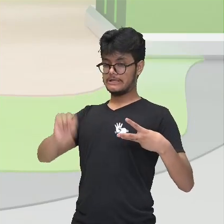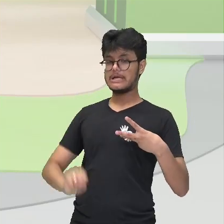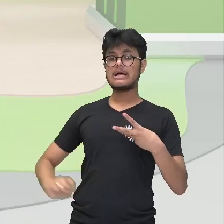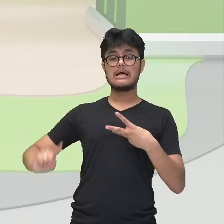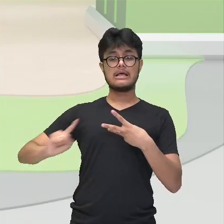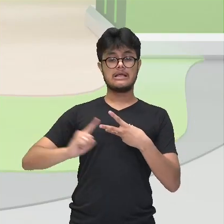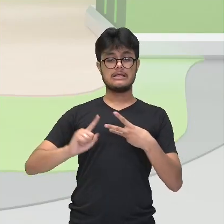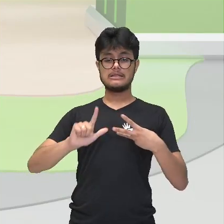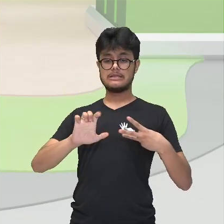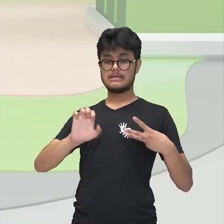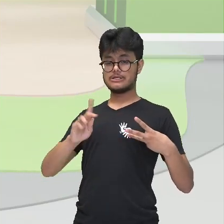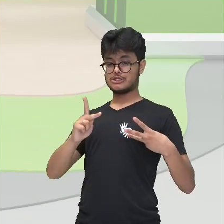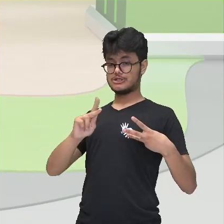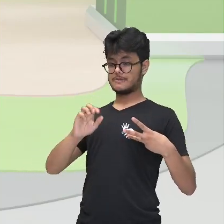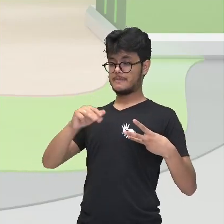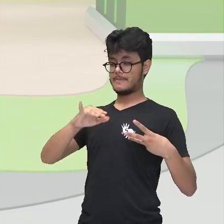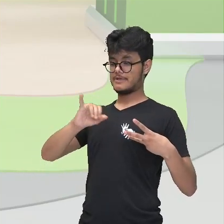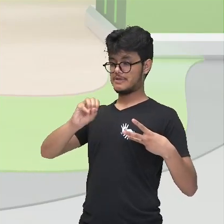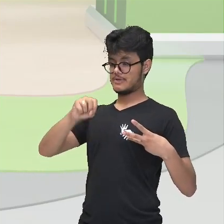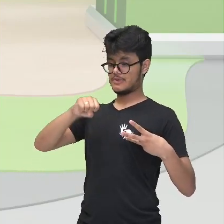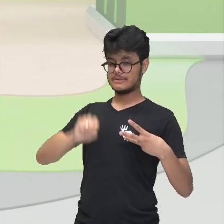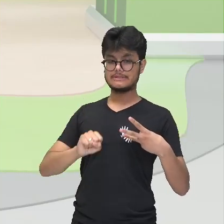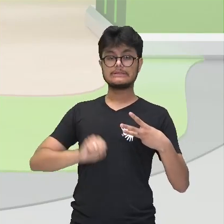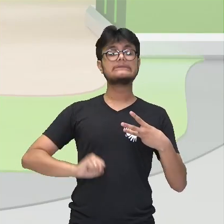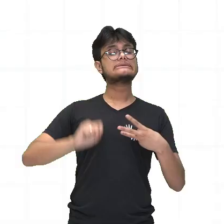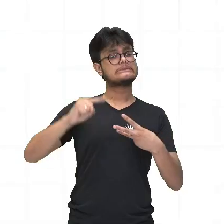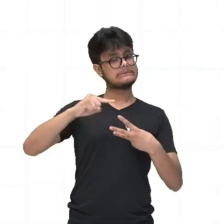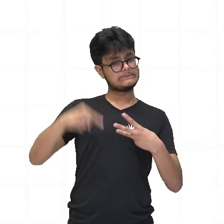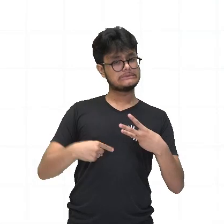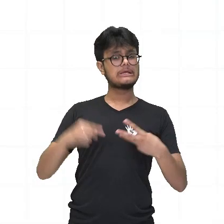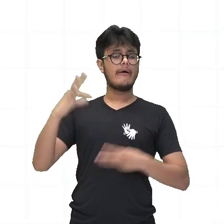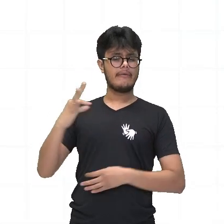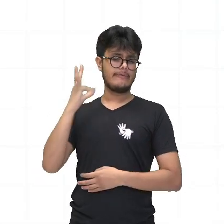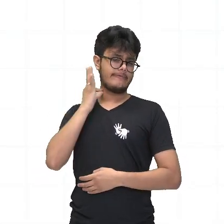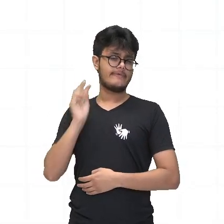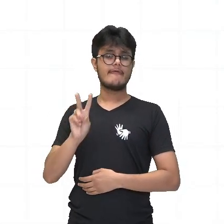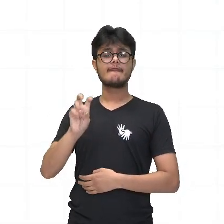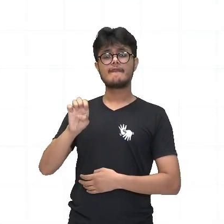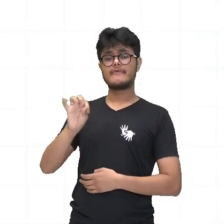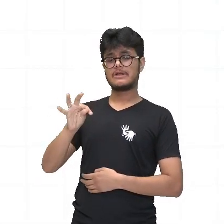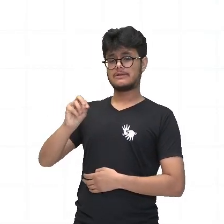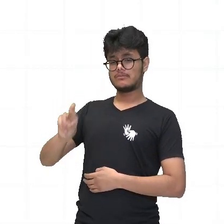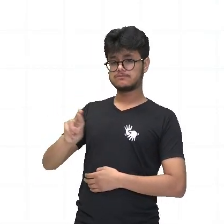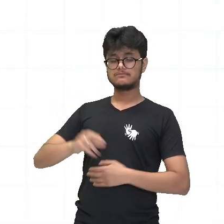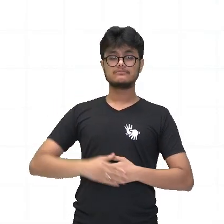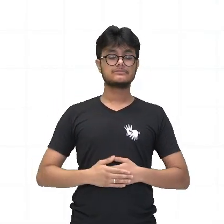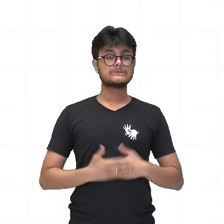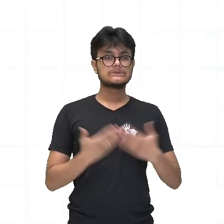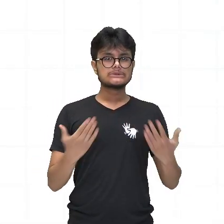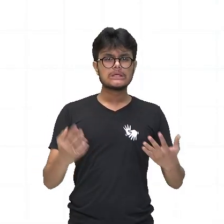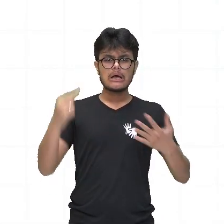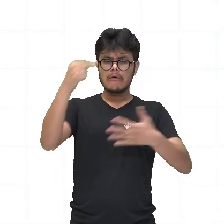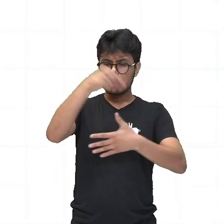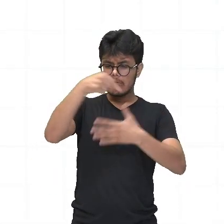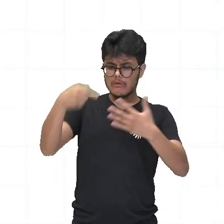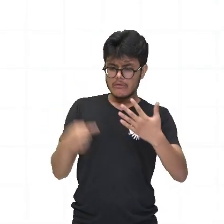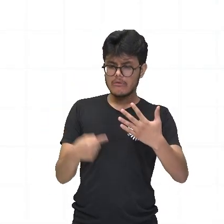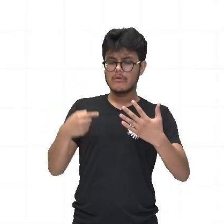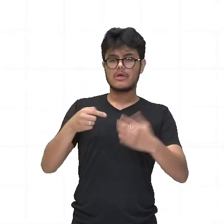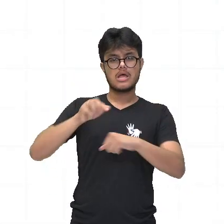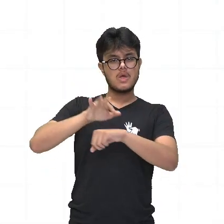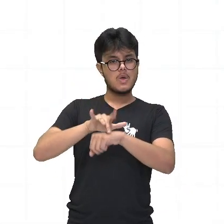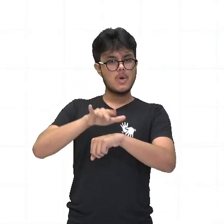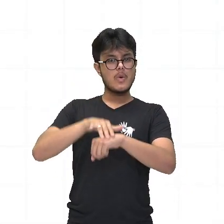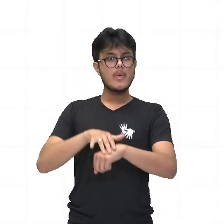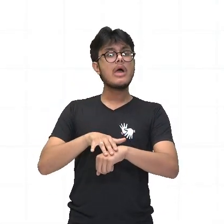por vetores, tá? E muitas dessas doenças, elas são evitáveis através de medidas de